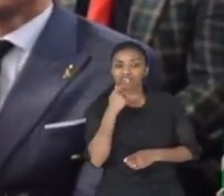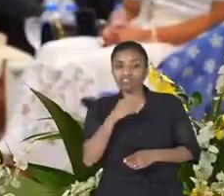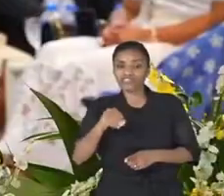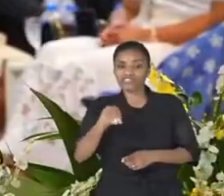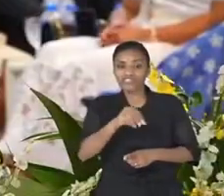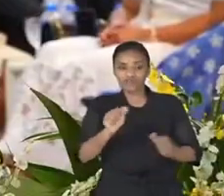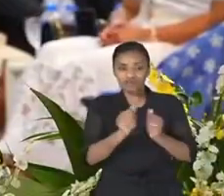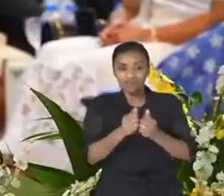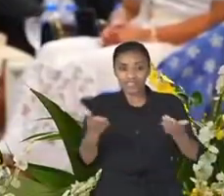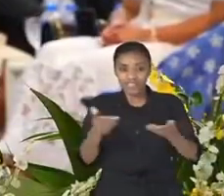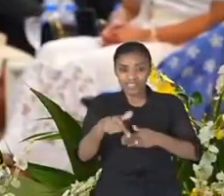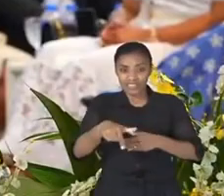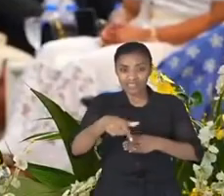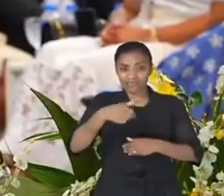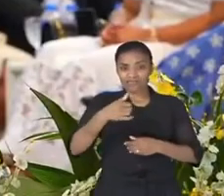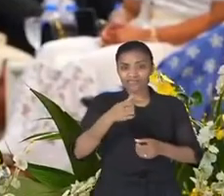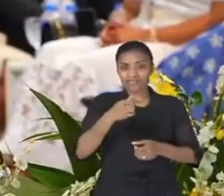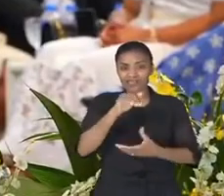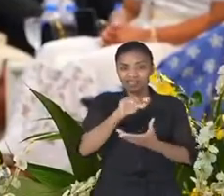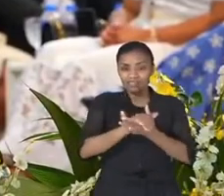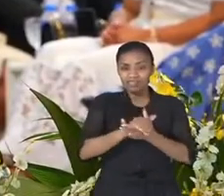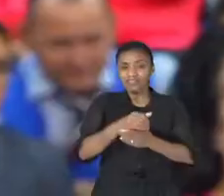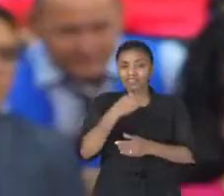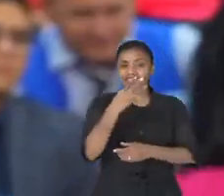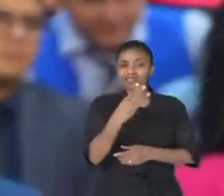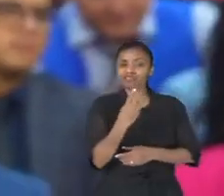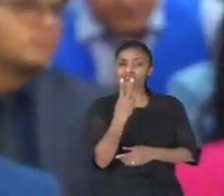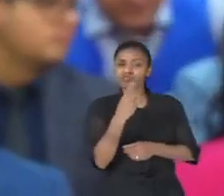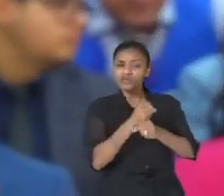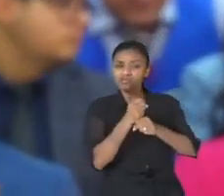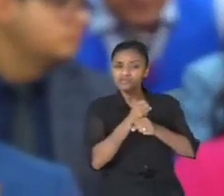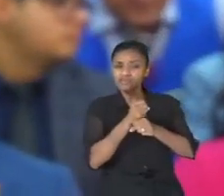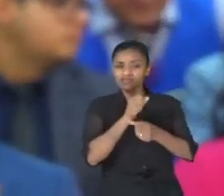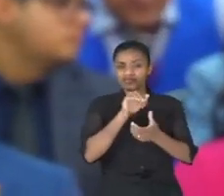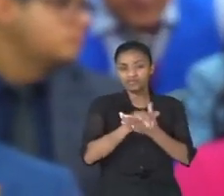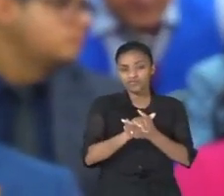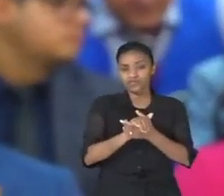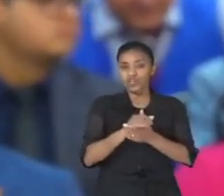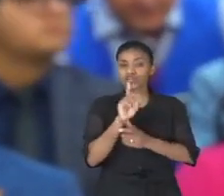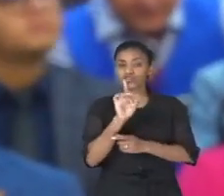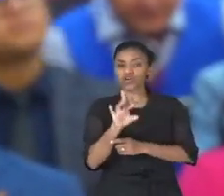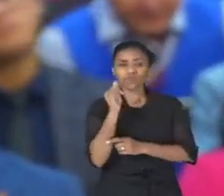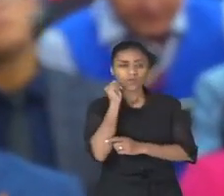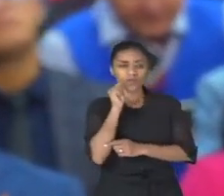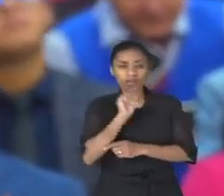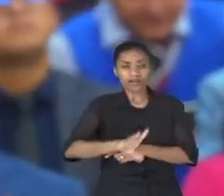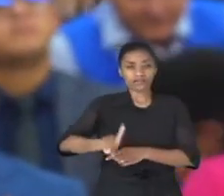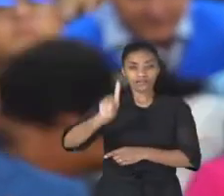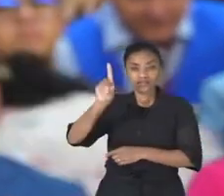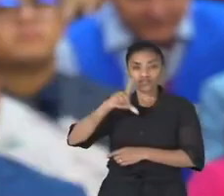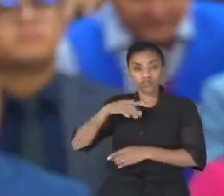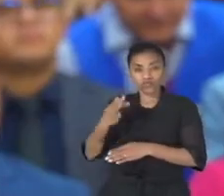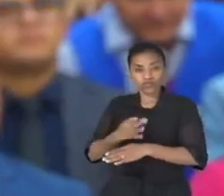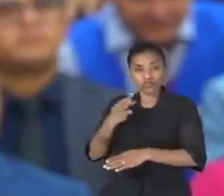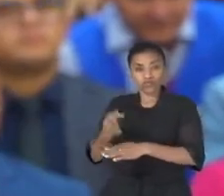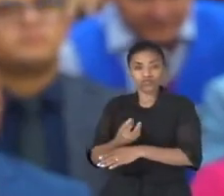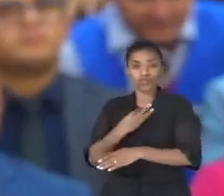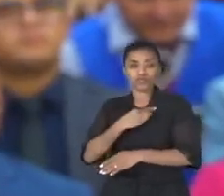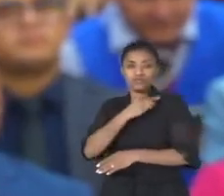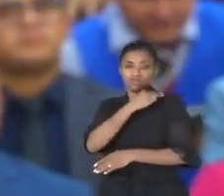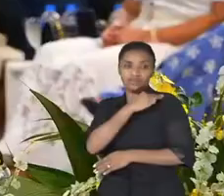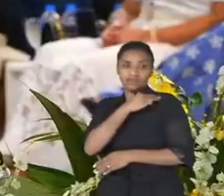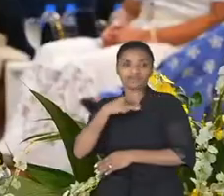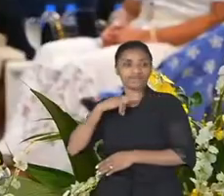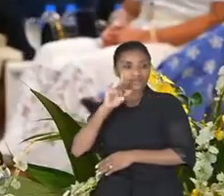ano a gente completa 32 anos de casamento. E só uma mulher de Deus para suportar um ministério como aquele que Deus me deu. Eu te